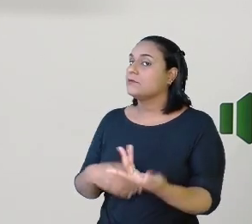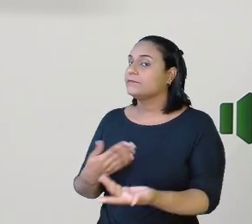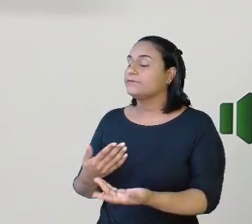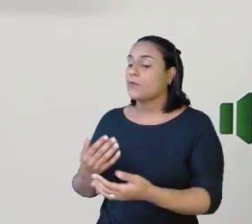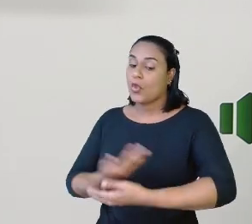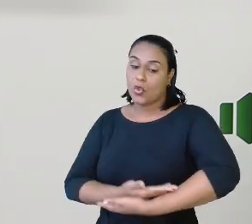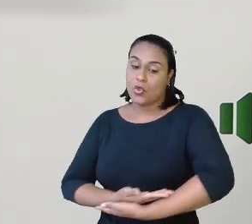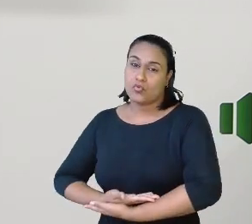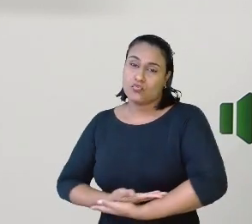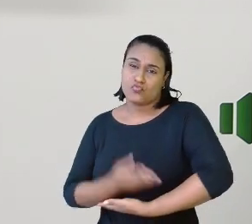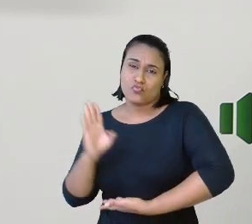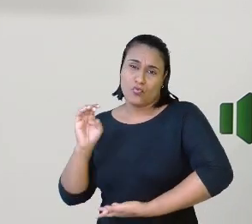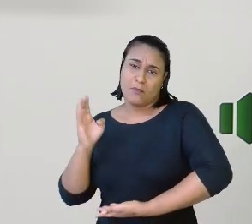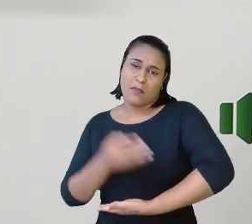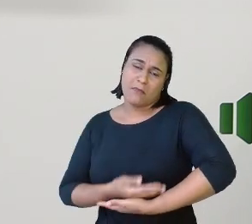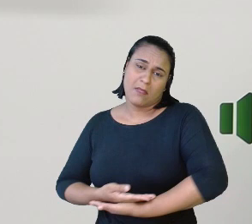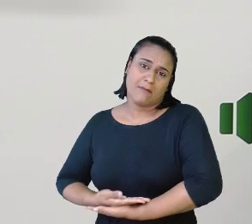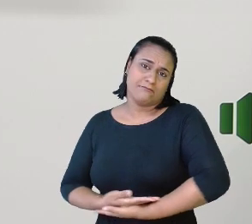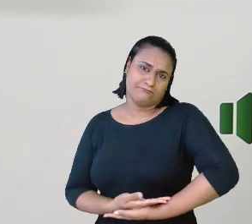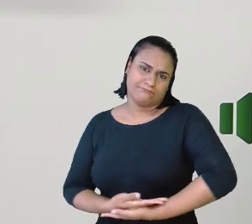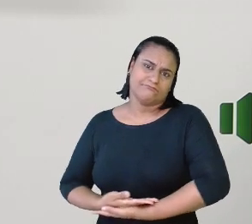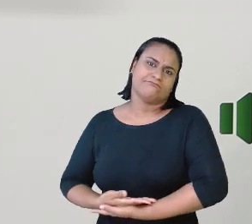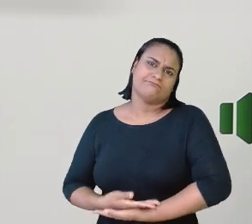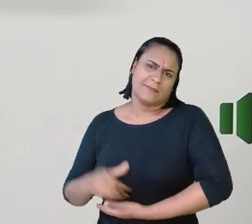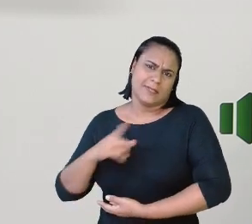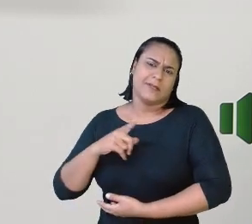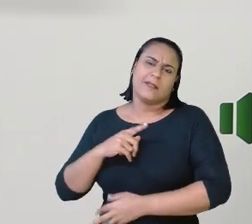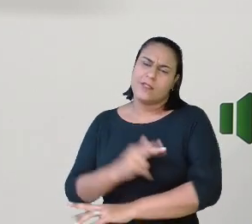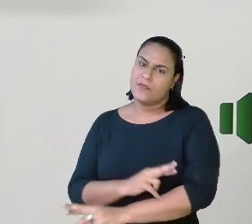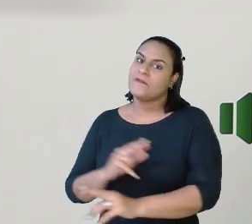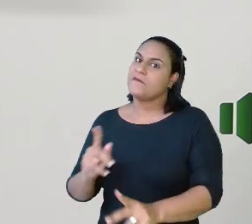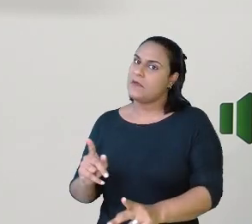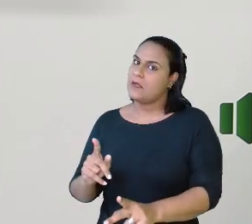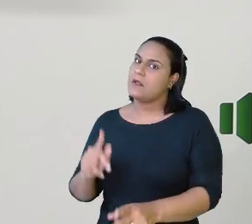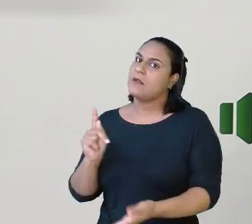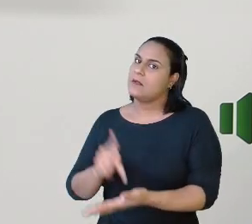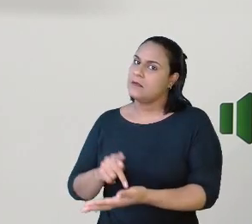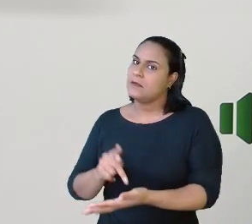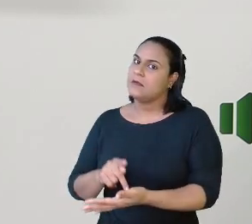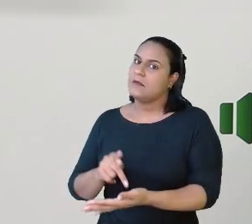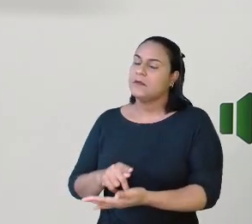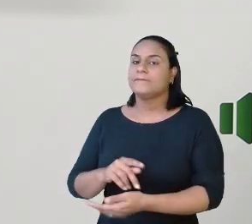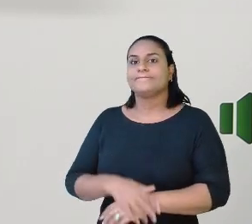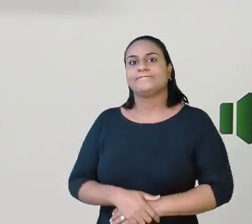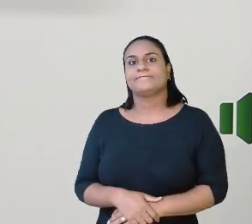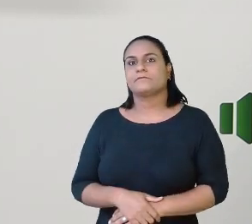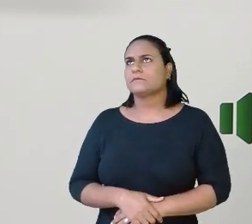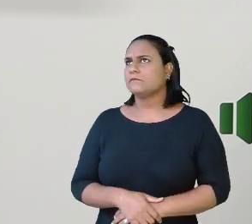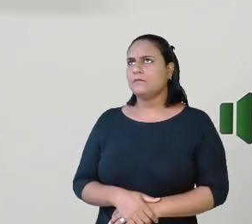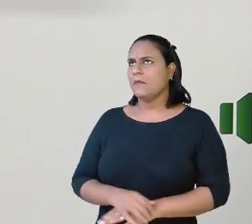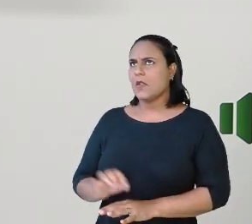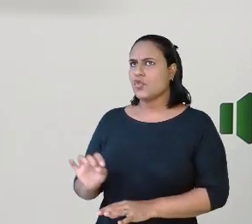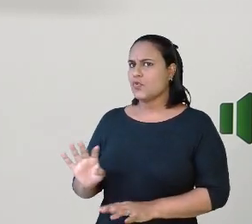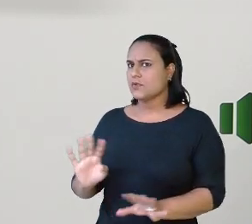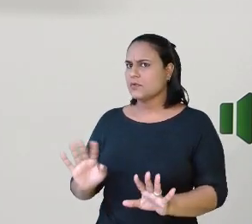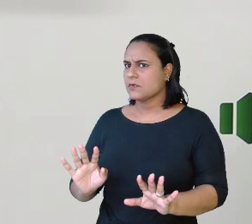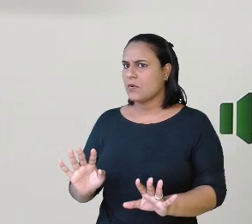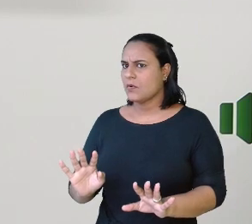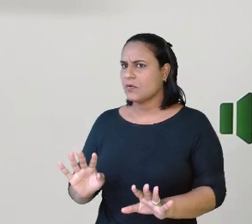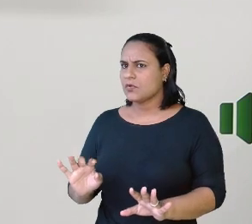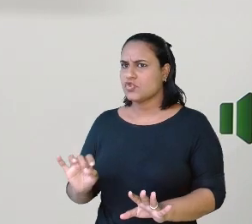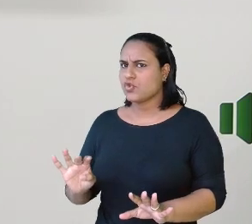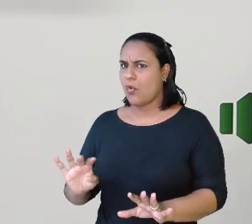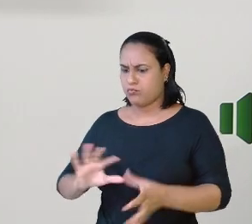dos bebês, das crianças recém-nascidas. Existe uma diferença aí. Não é só, não é isso não. Não é